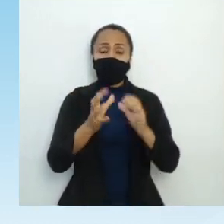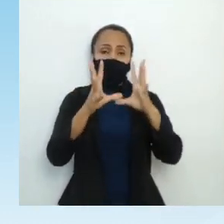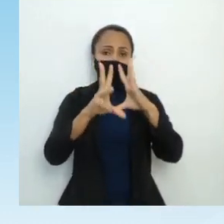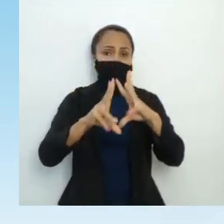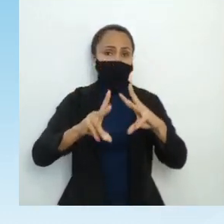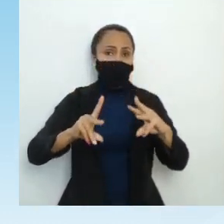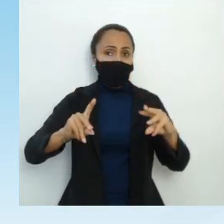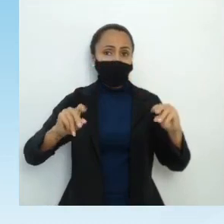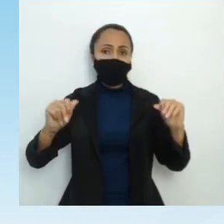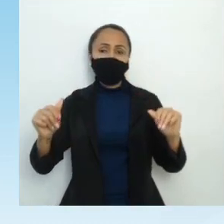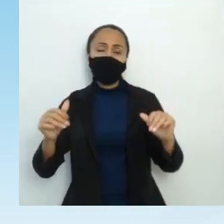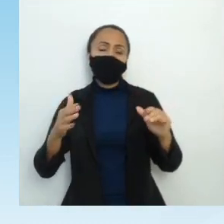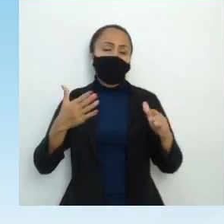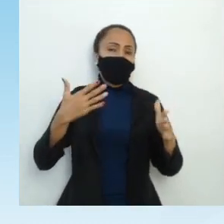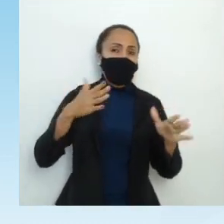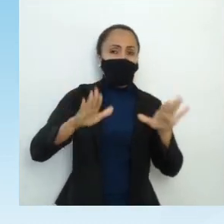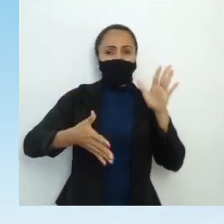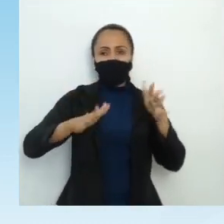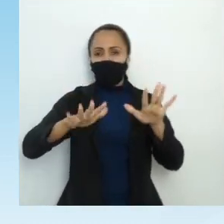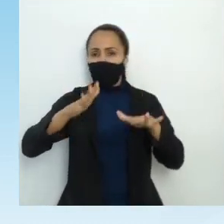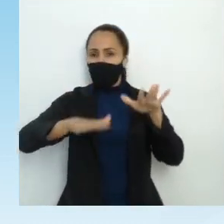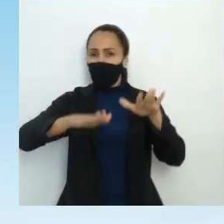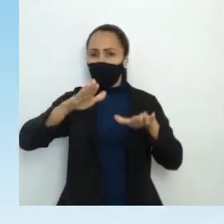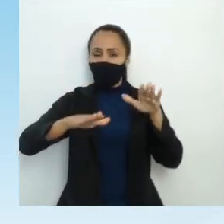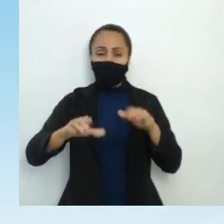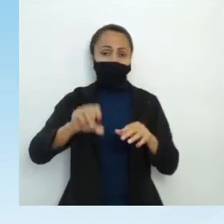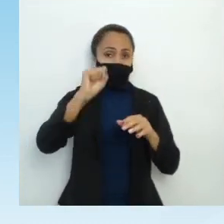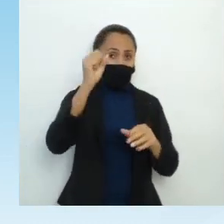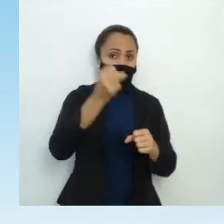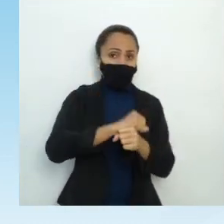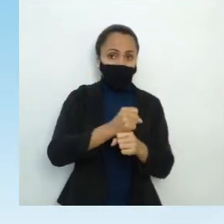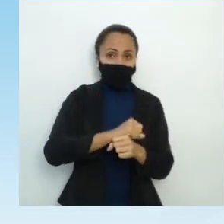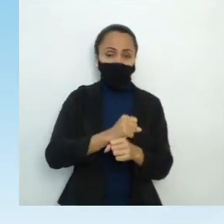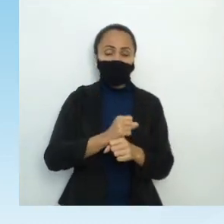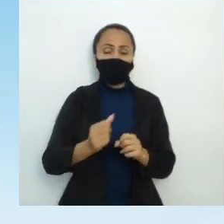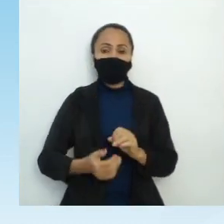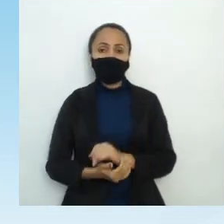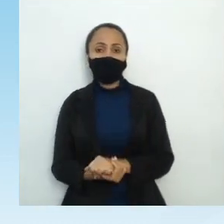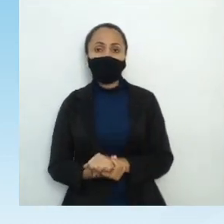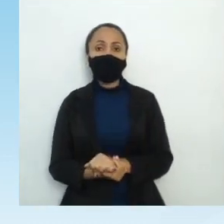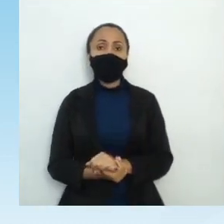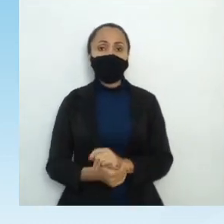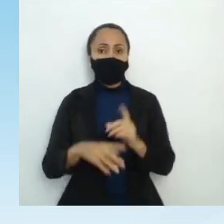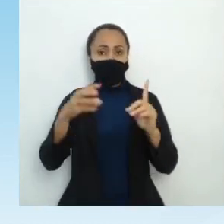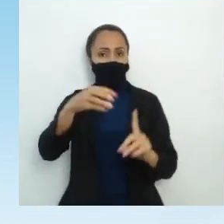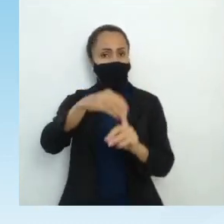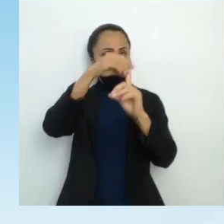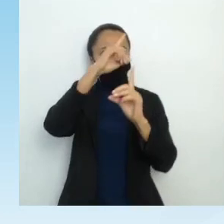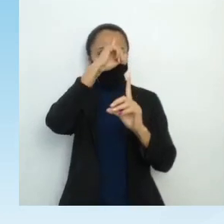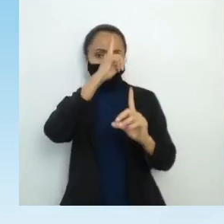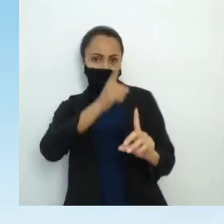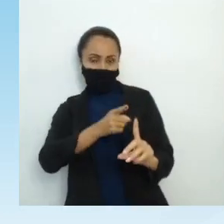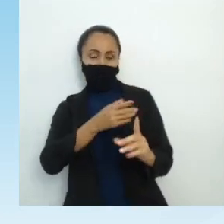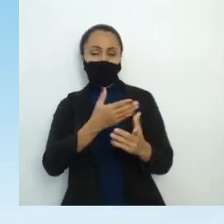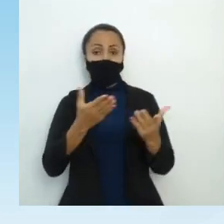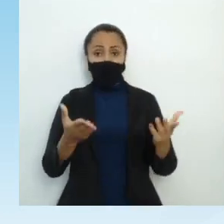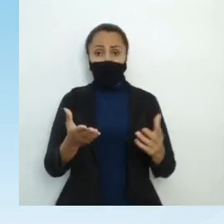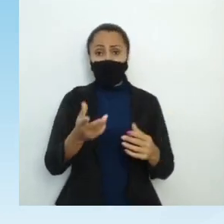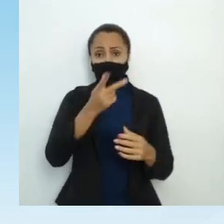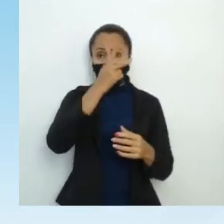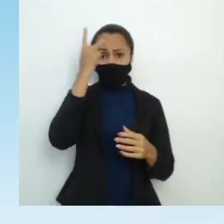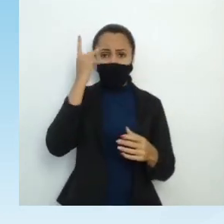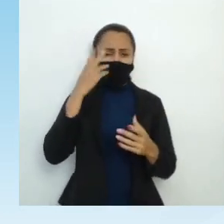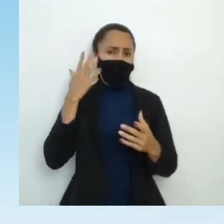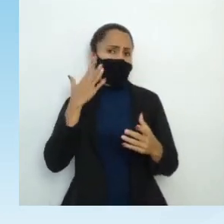por cerca de 8 anos, em média, mais ou menos. Então, veja que ele chegou chegando. É claro que a galera ficou insatisfeita, principalmente a galera